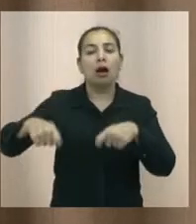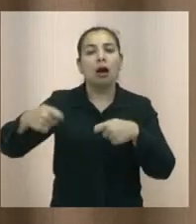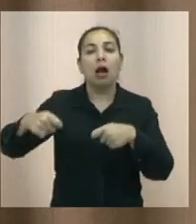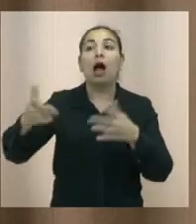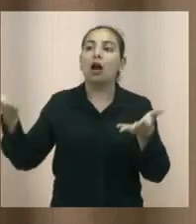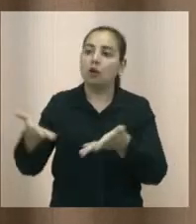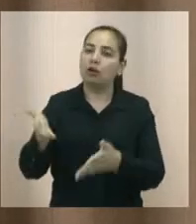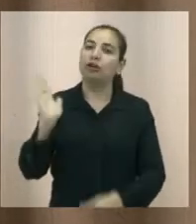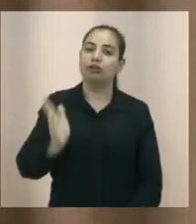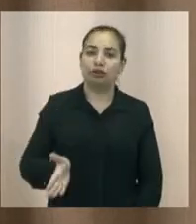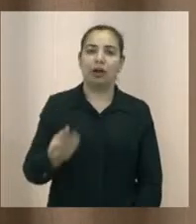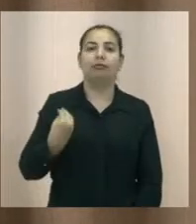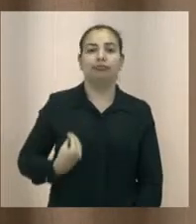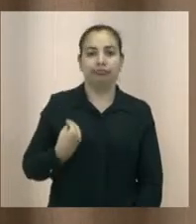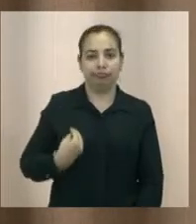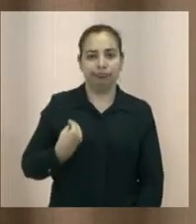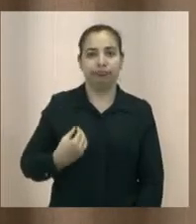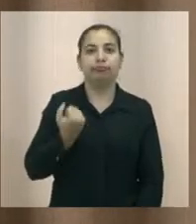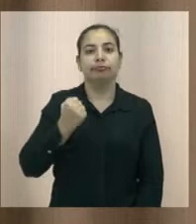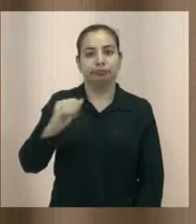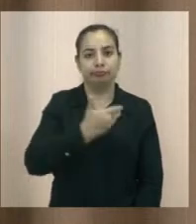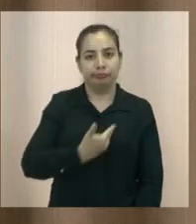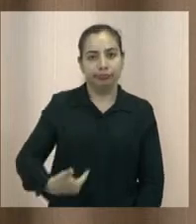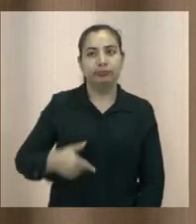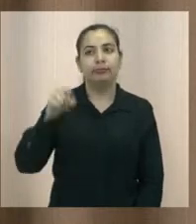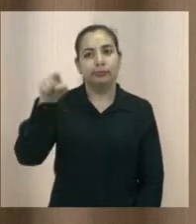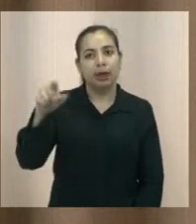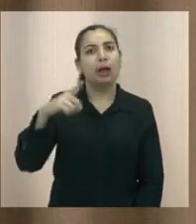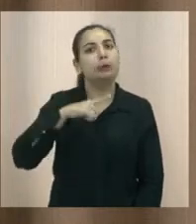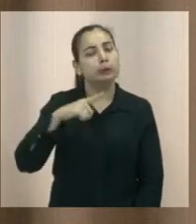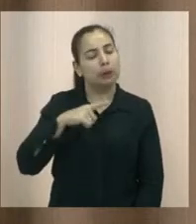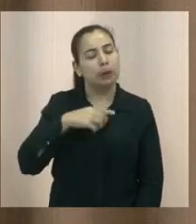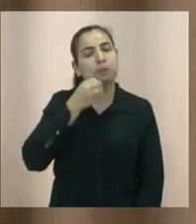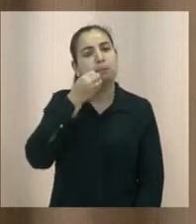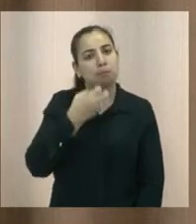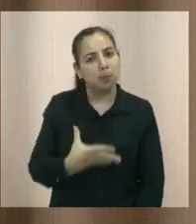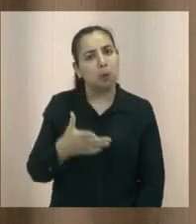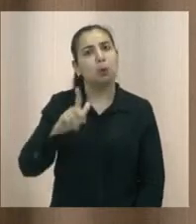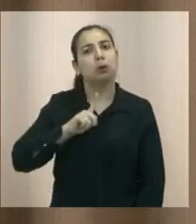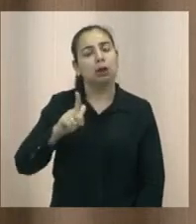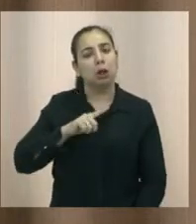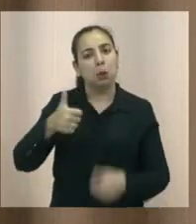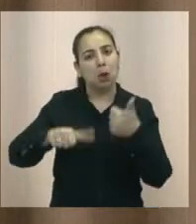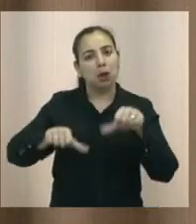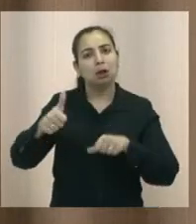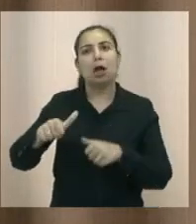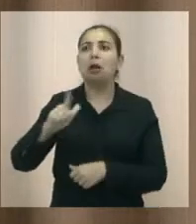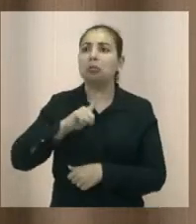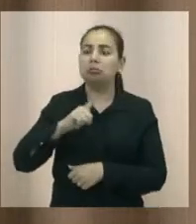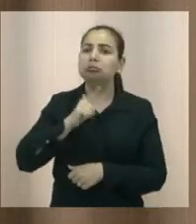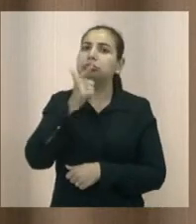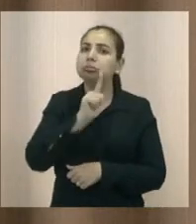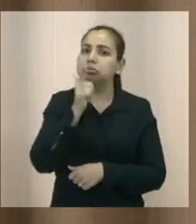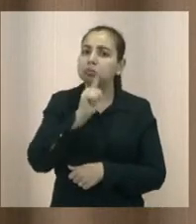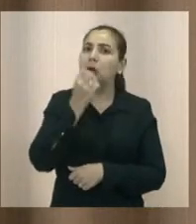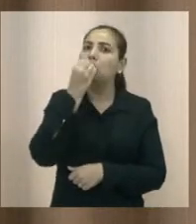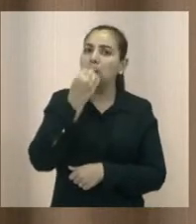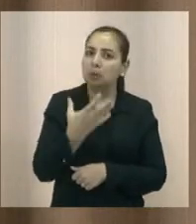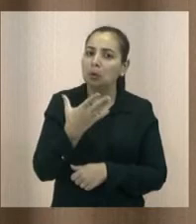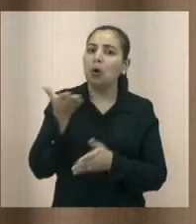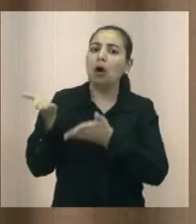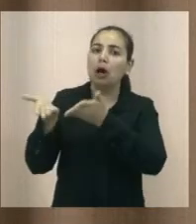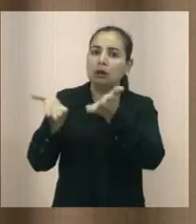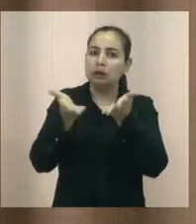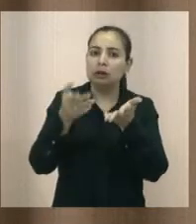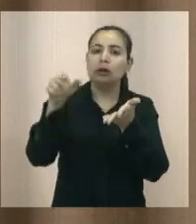tem defensoria pública em Crateús. E defensoria pública com qualidade, com local. E chega bem, chega em Crateús e chega bem. Também não adianta a